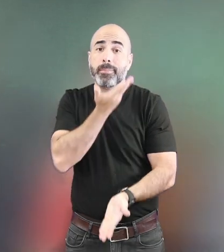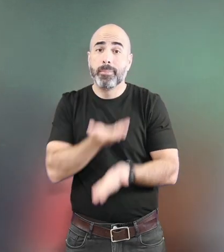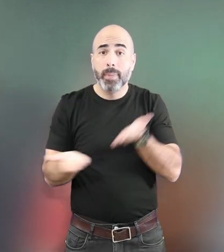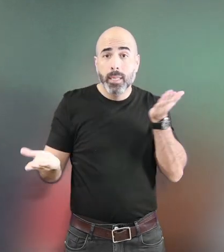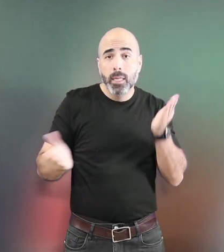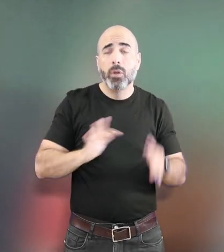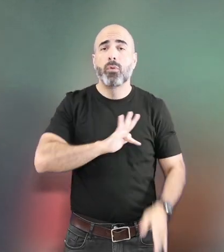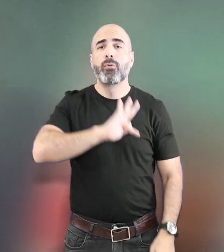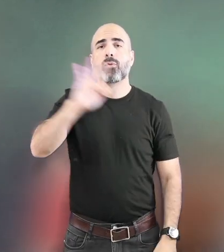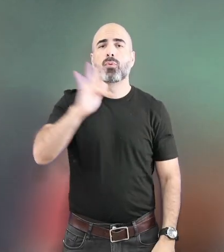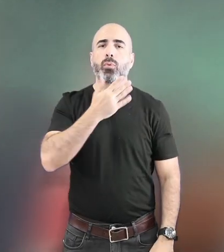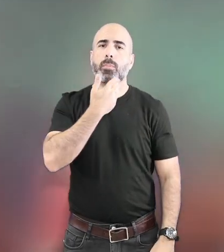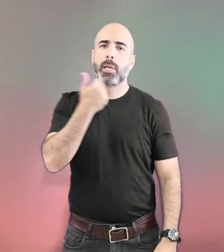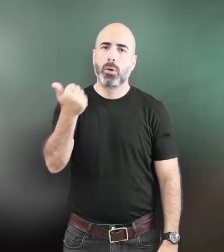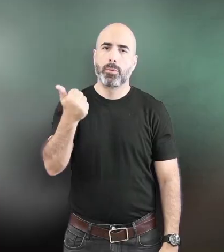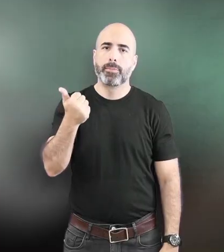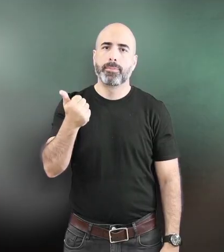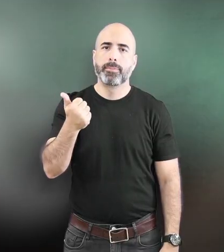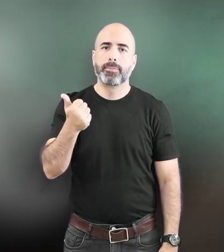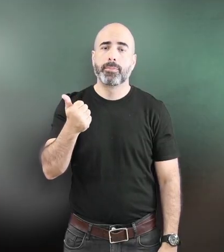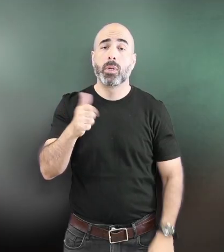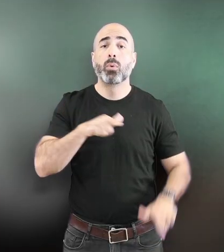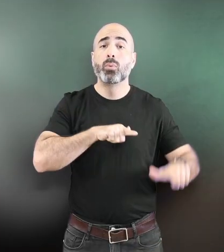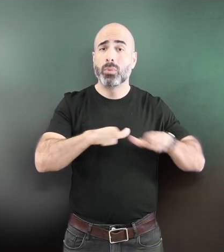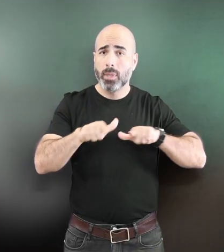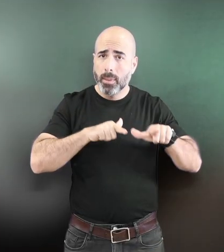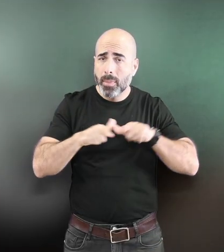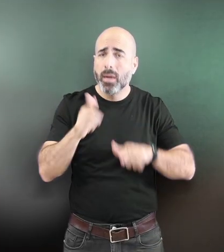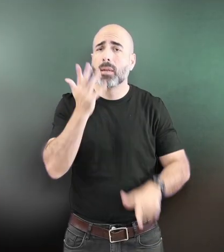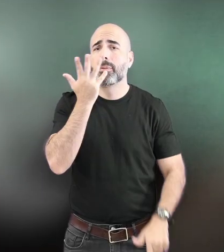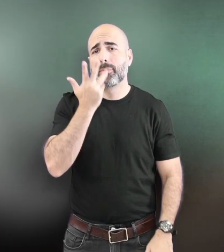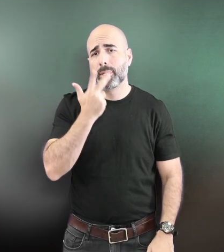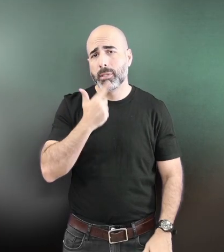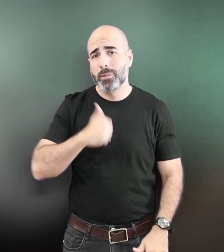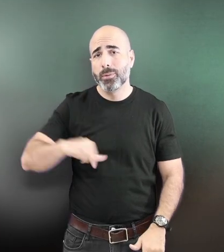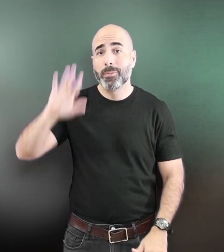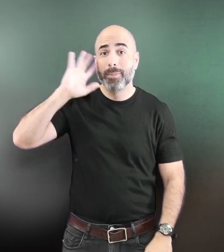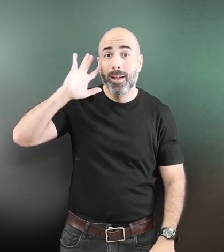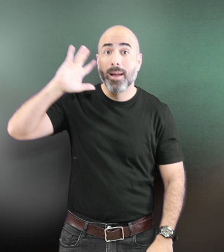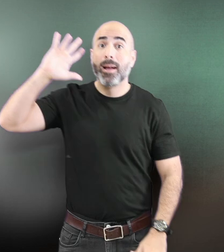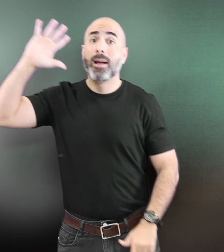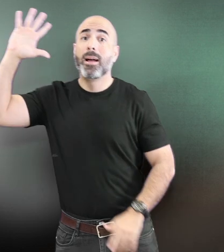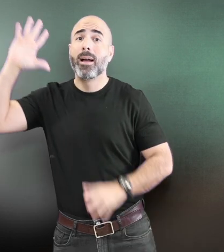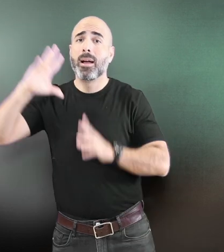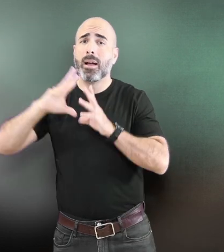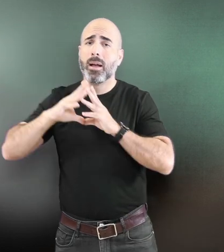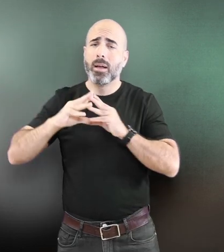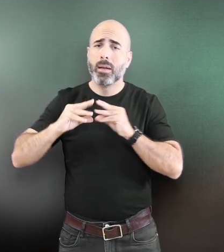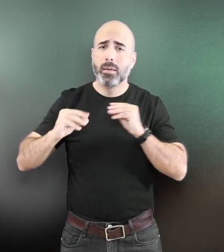a chance de um futuro melhor. O trabalho infantil pode apagar os sonhos de uma criança.